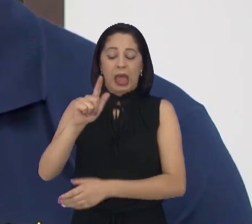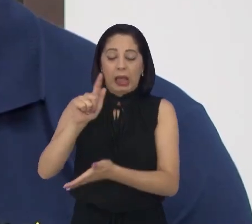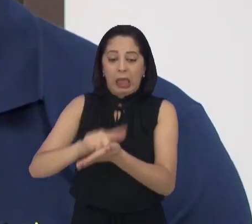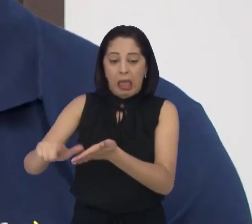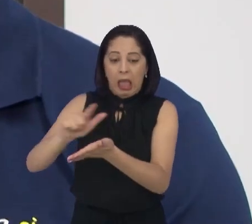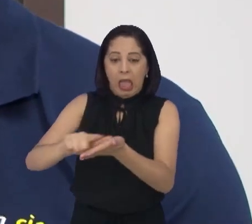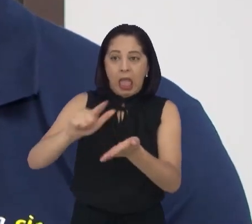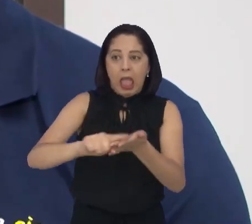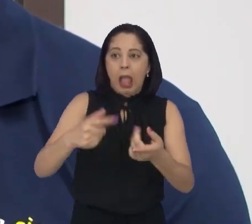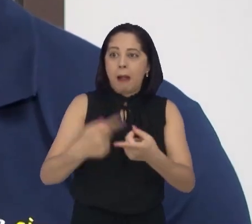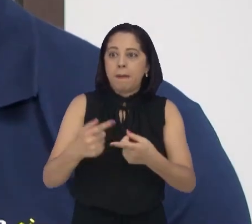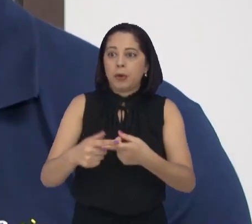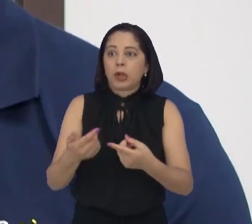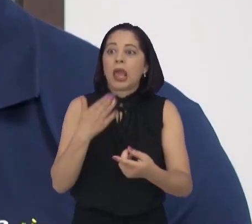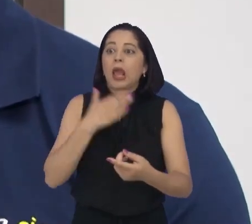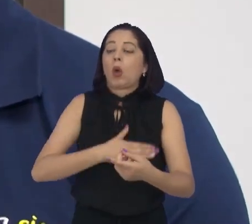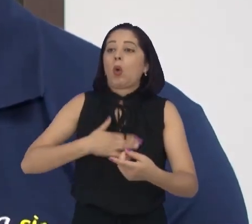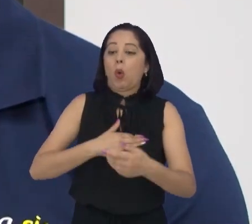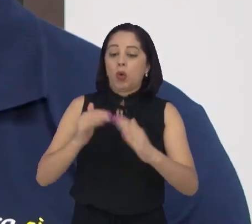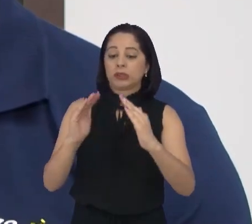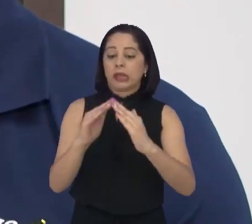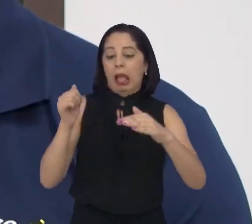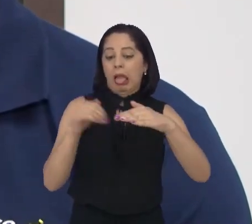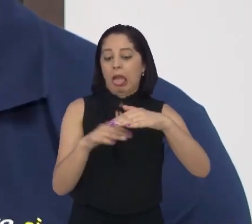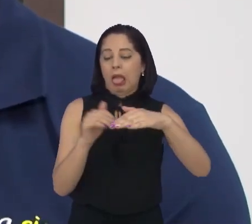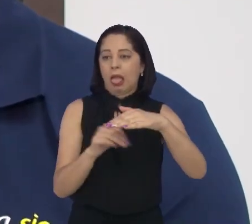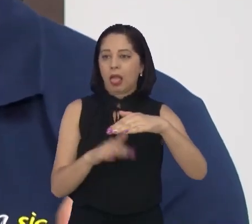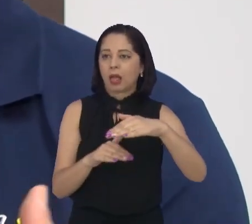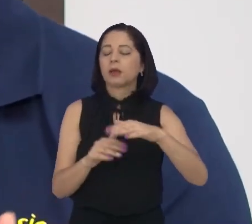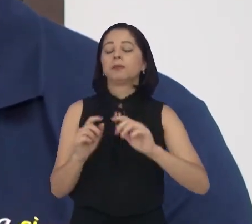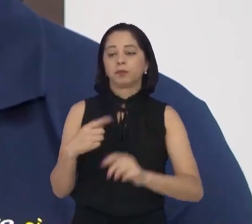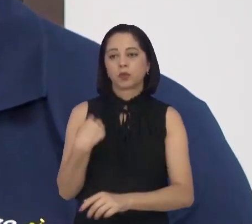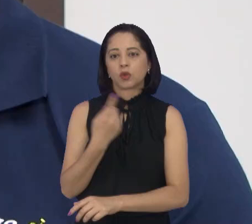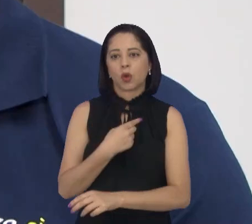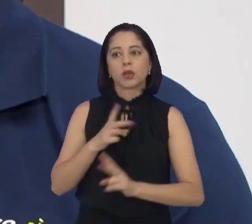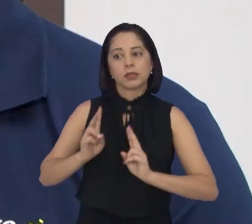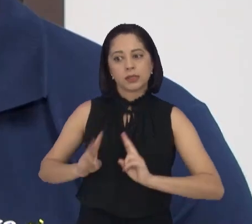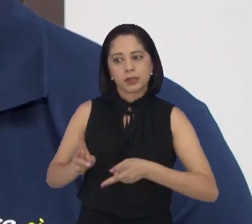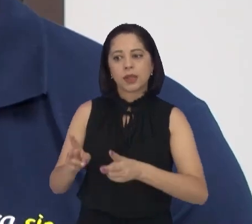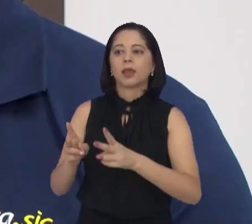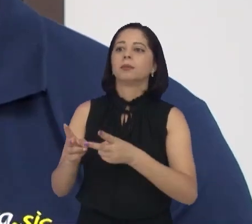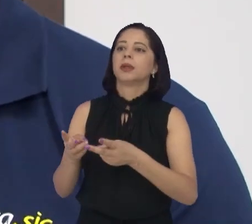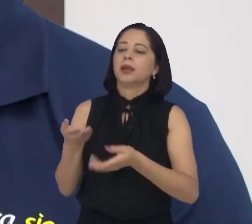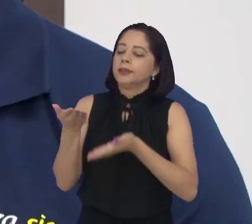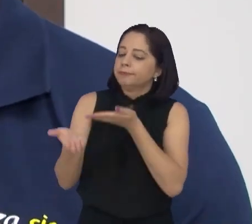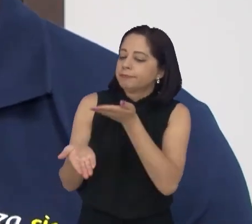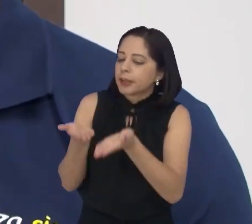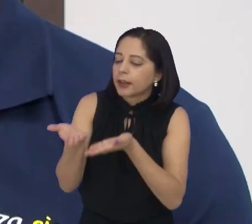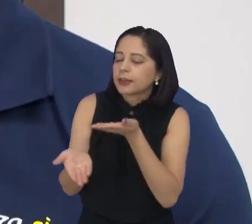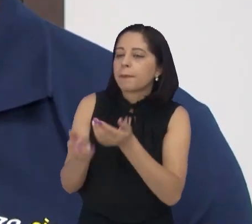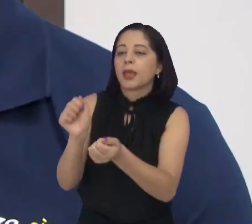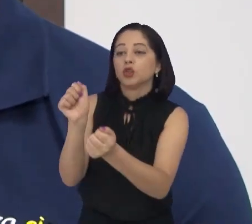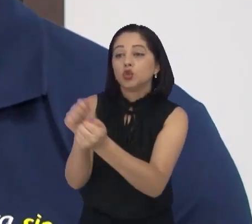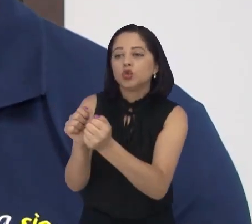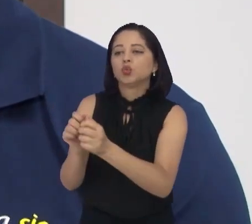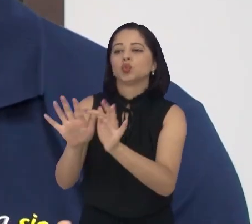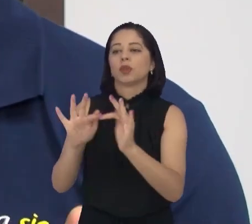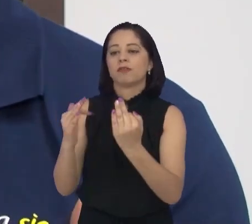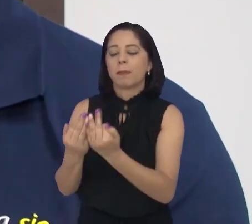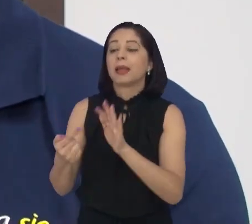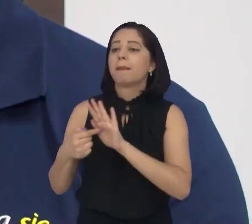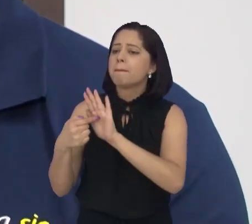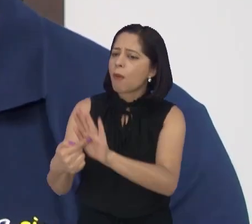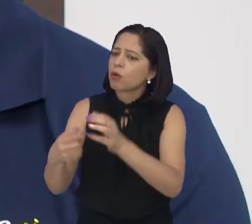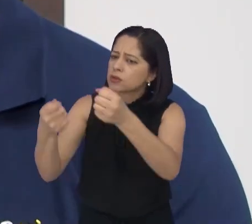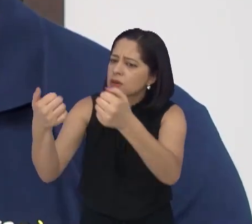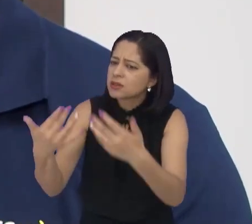do município, nós fazemos um trabalho ali com a pessoa, muitas vezes com a família da pessoa, tentando ali conscientizar e mostrando